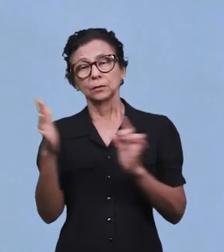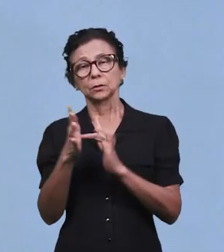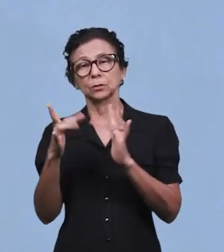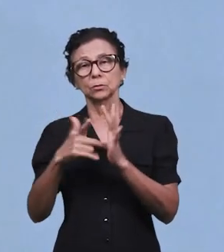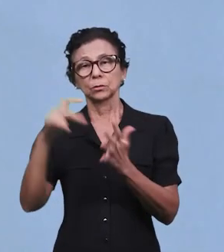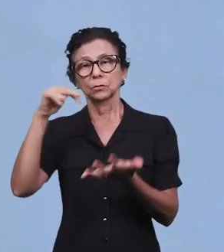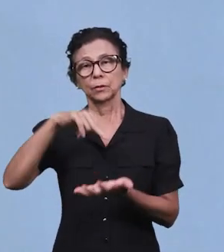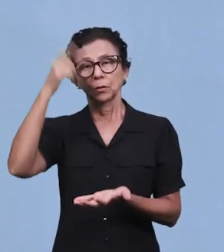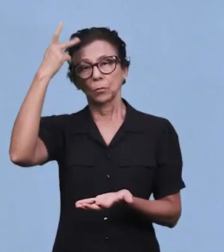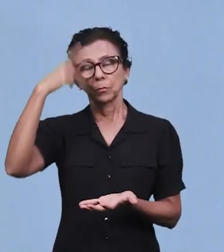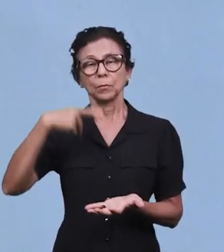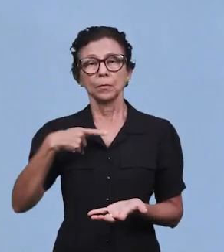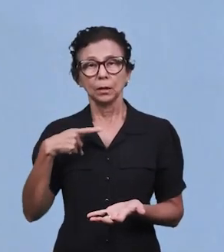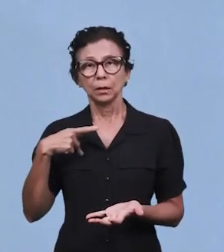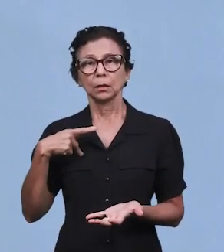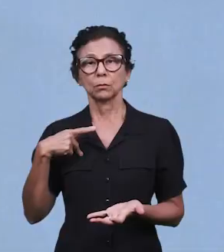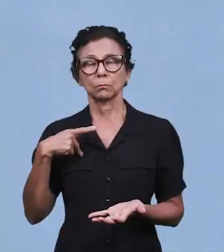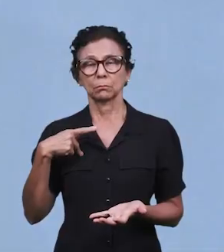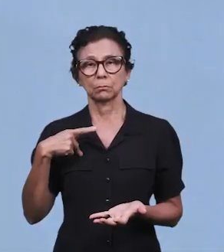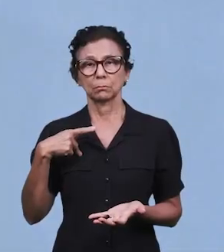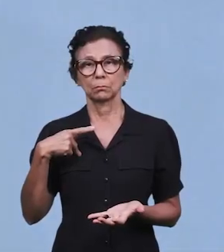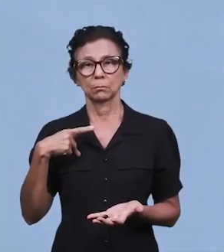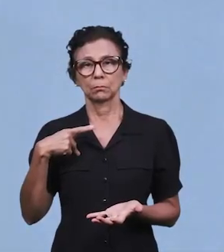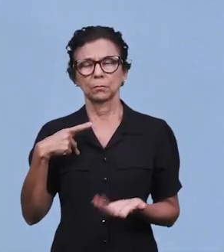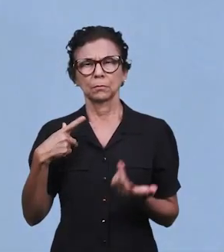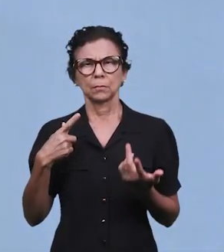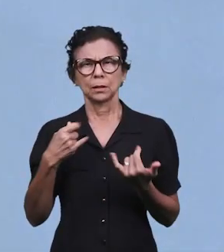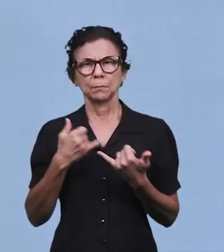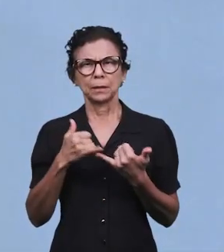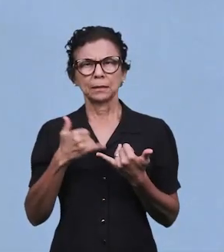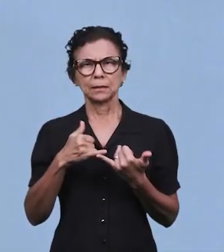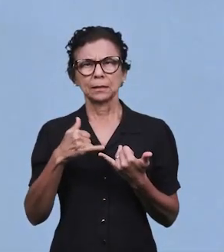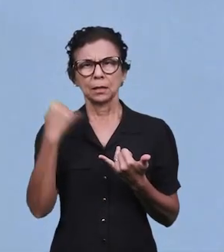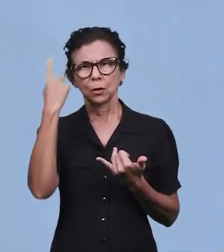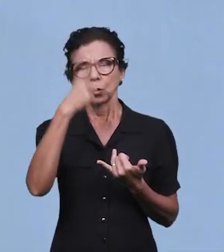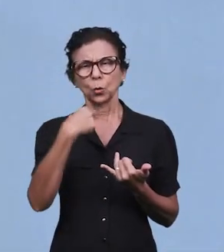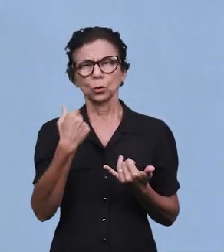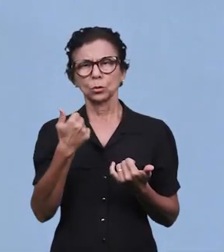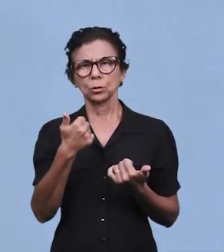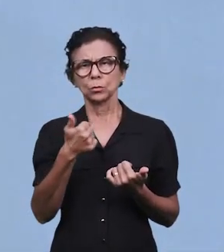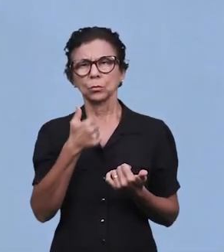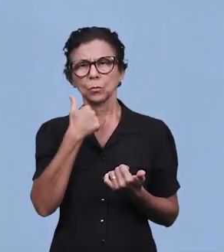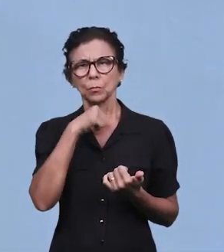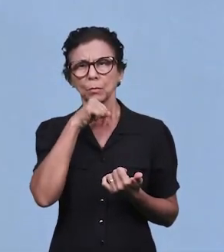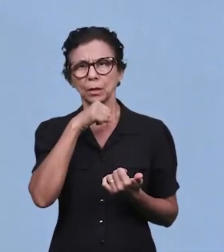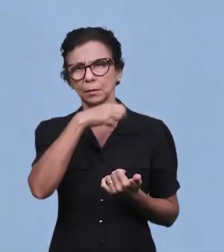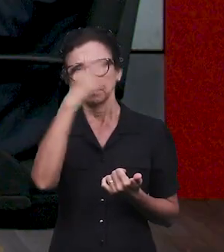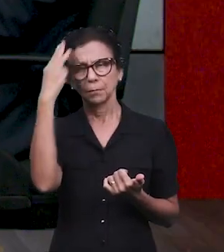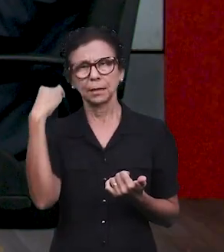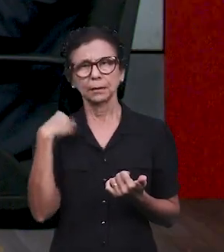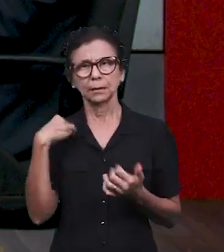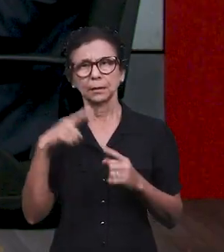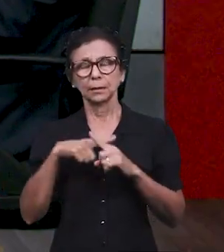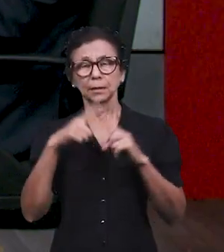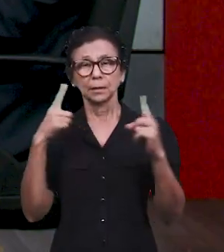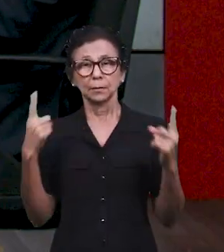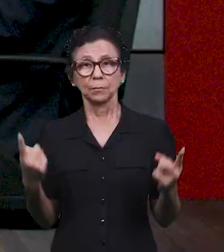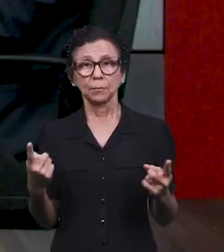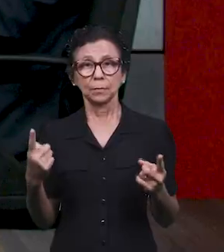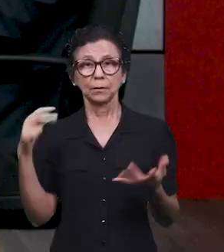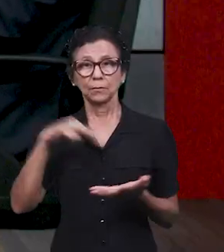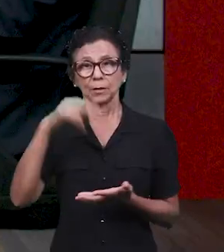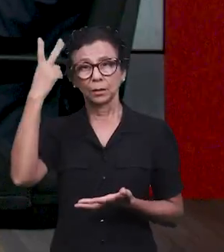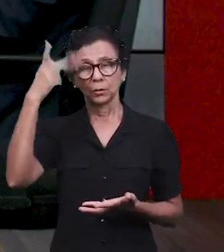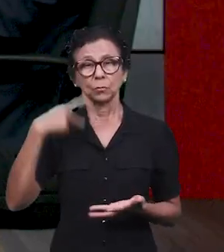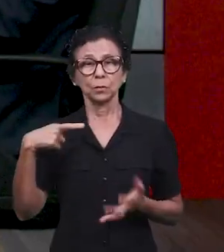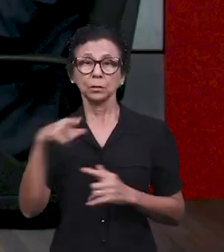vida, o seu sangue, tornando assim a cruz o seu supremo holocausto. Pastor Juliano, nós vamos